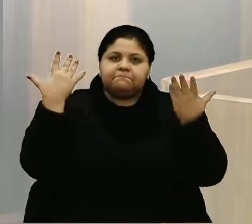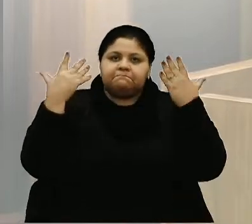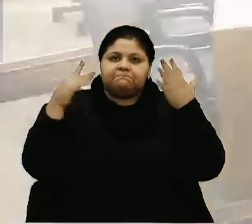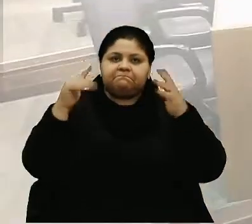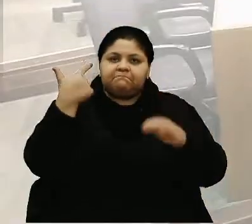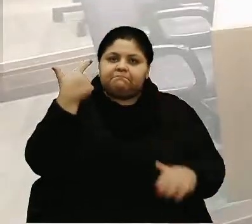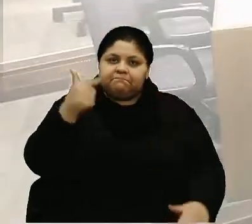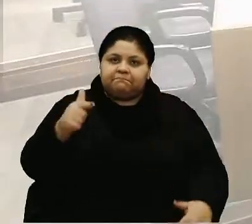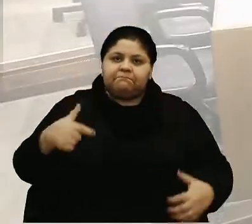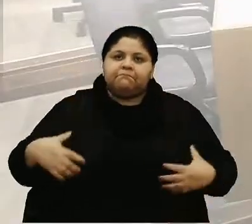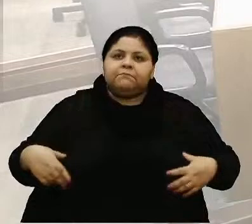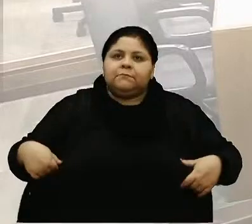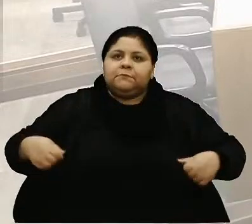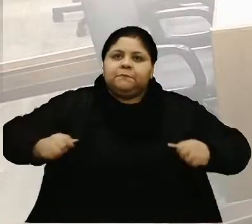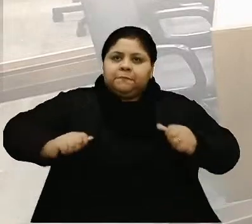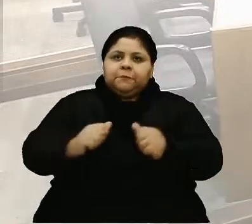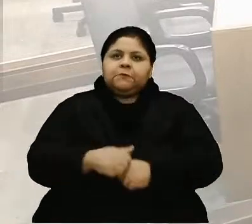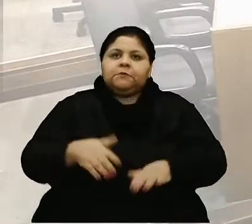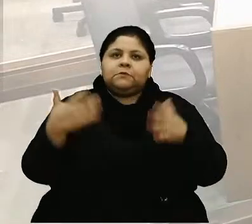novamente.